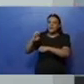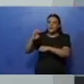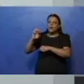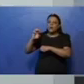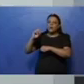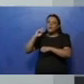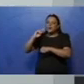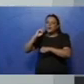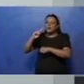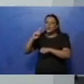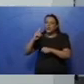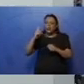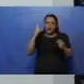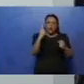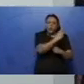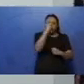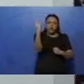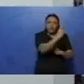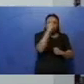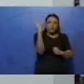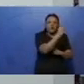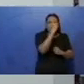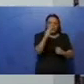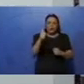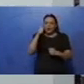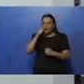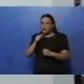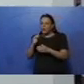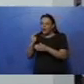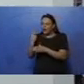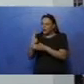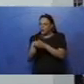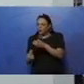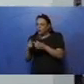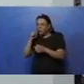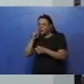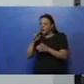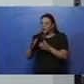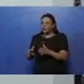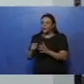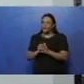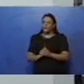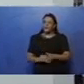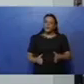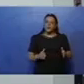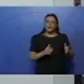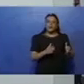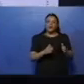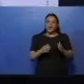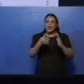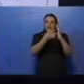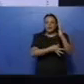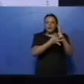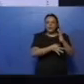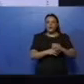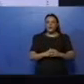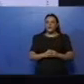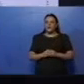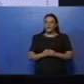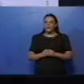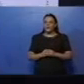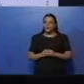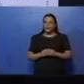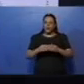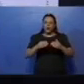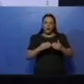só. Clima, capítulo 23. Eu vou fazer a leitura e depois eu volto nesse título. Com a abertura da